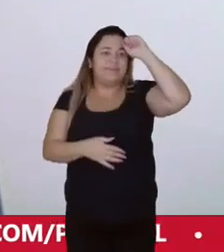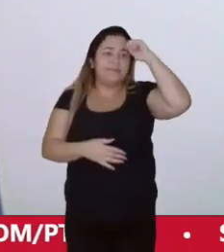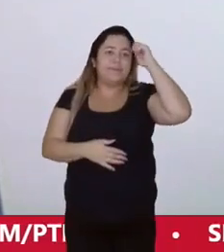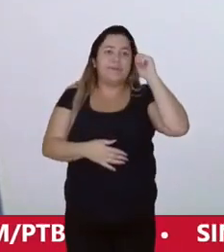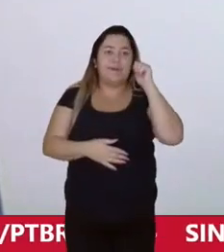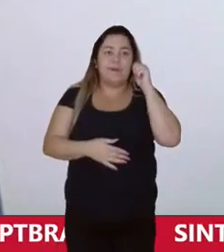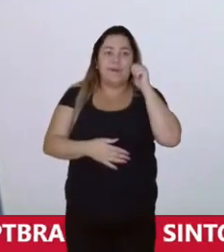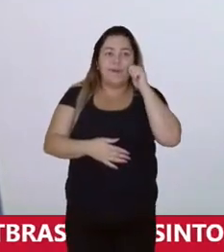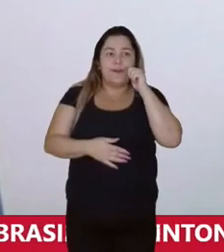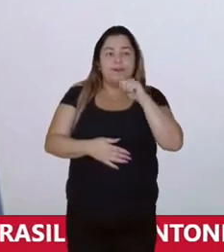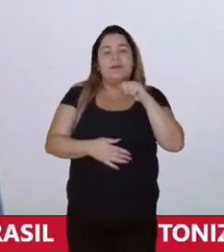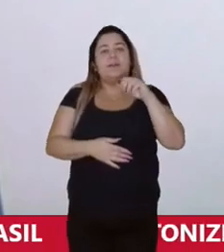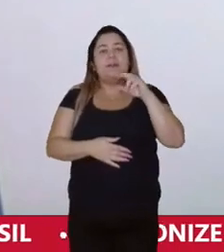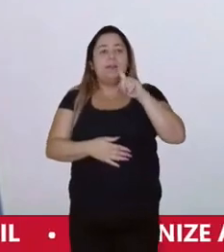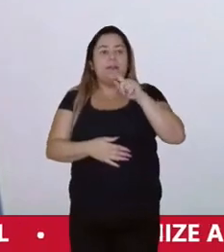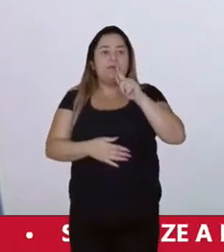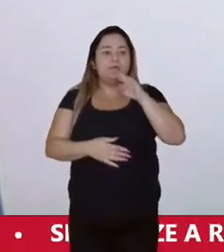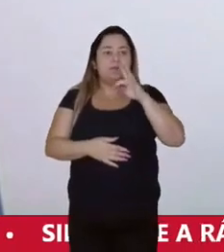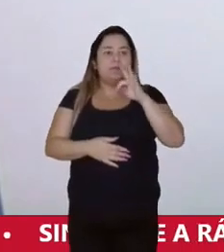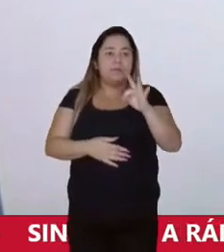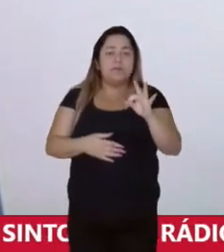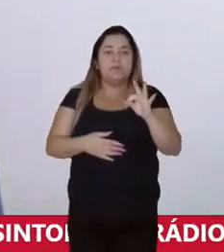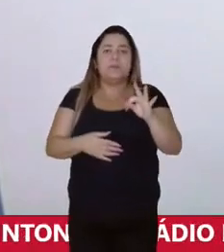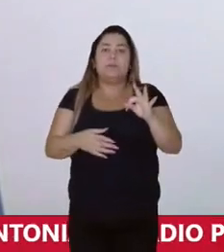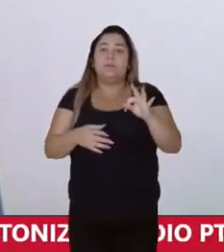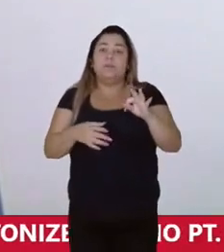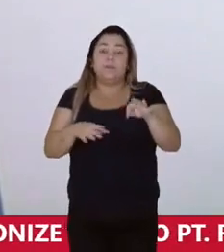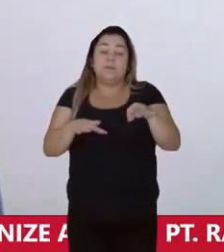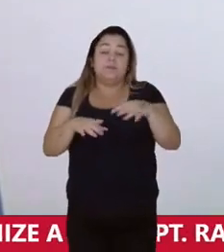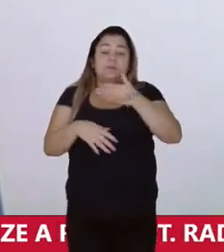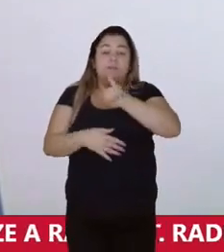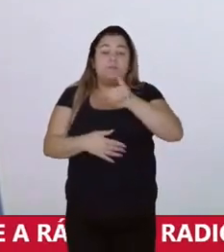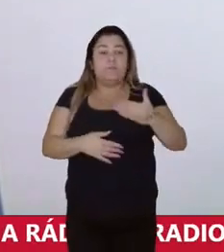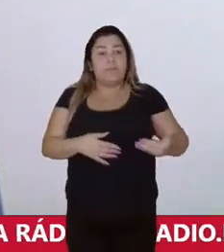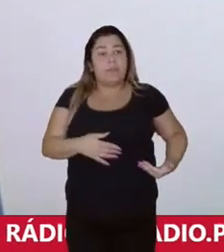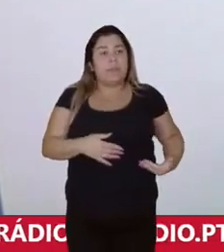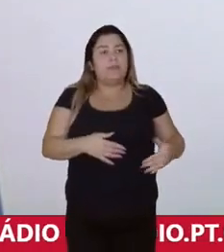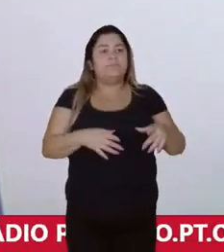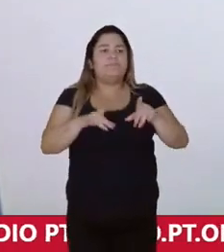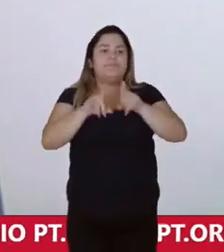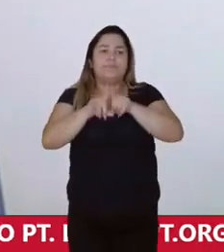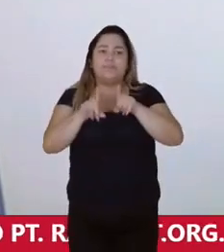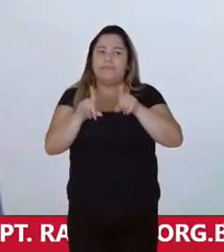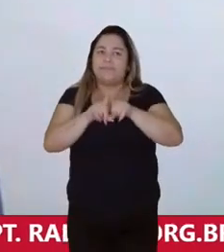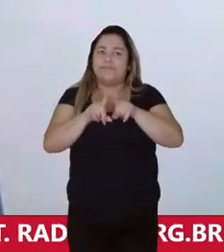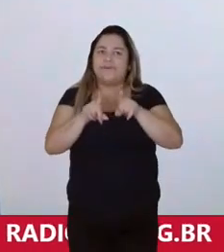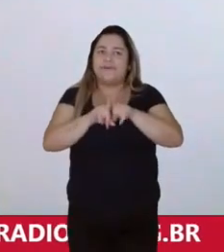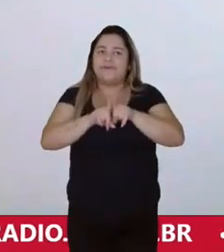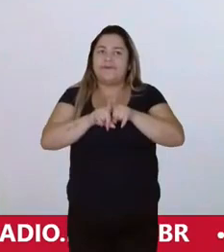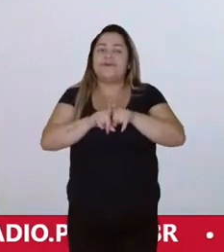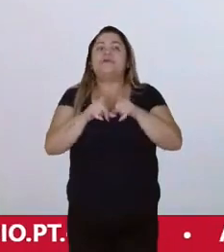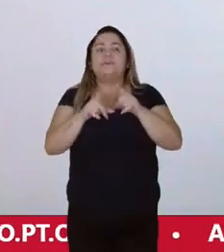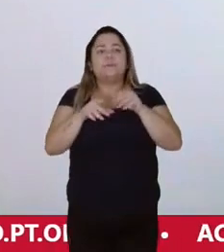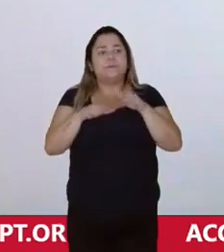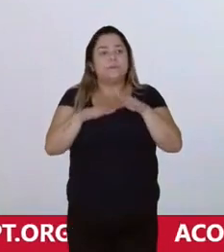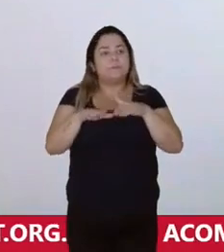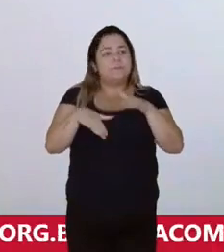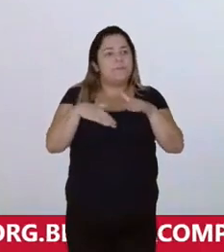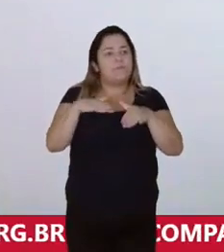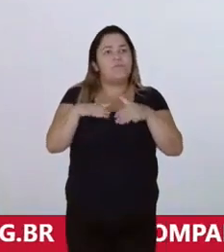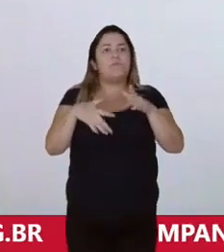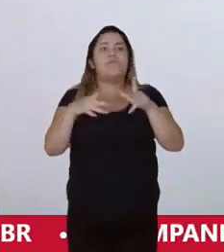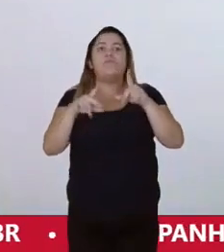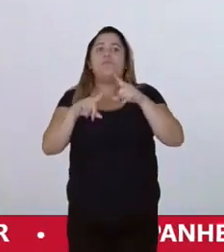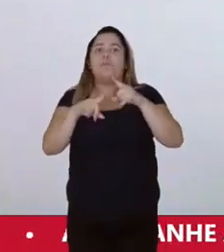de LGBTs, esse governo vem desconstruindo todas as políticas que nós engatinhávamos para poder